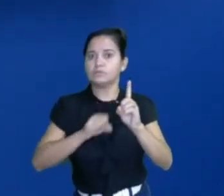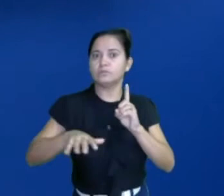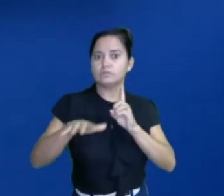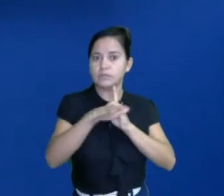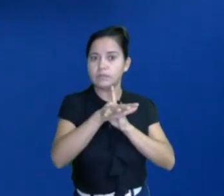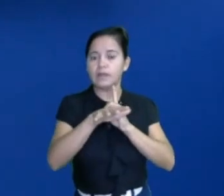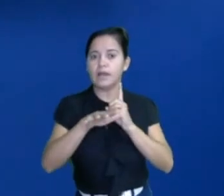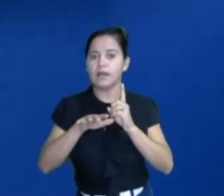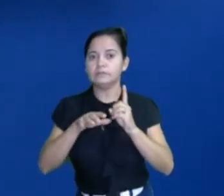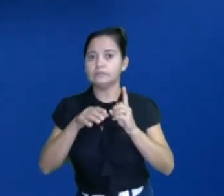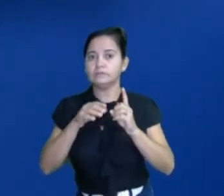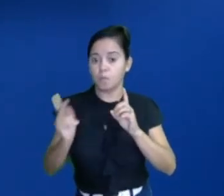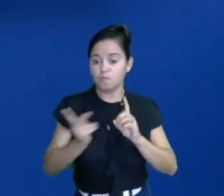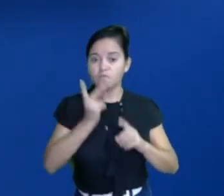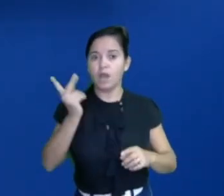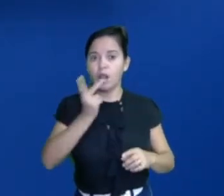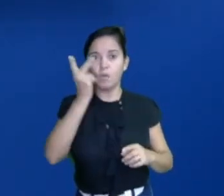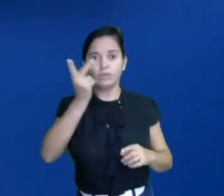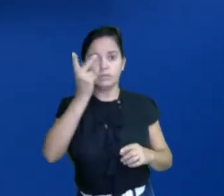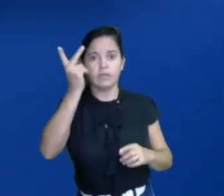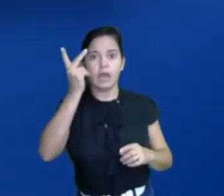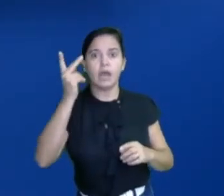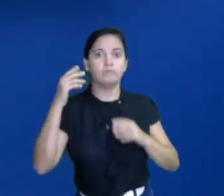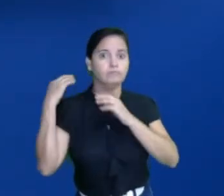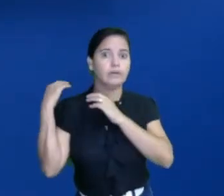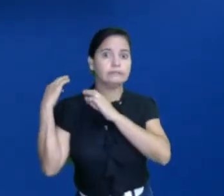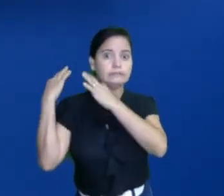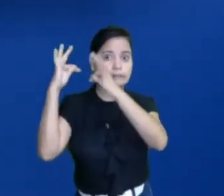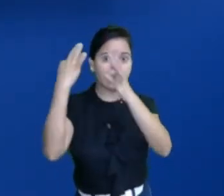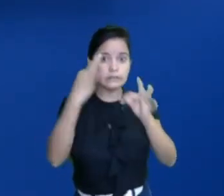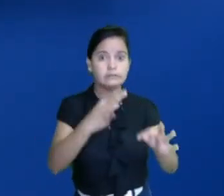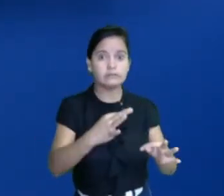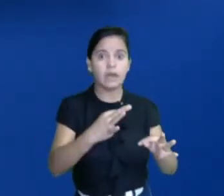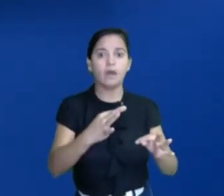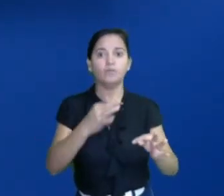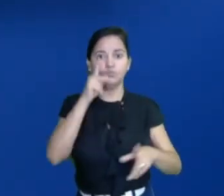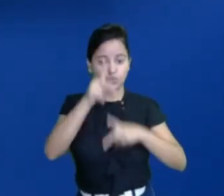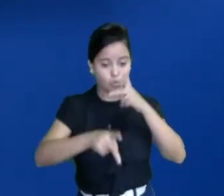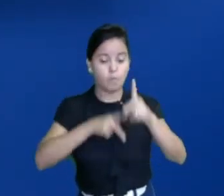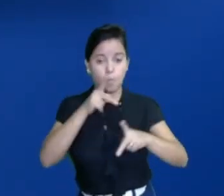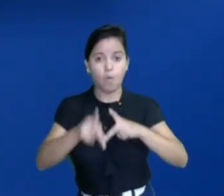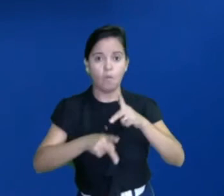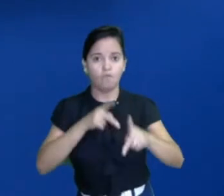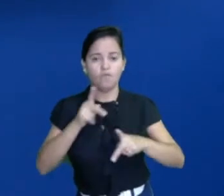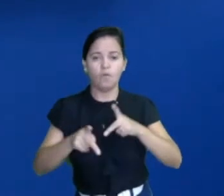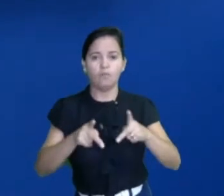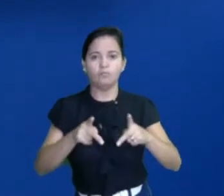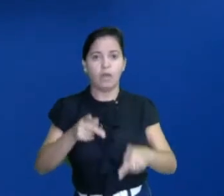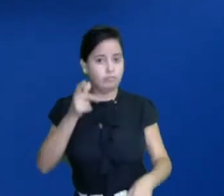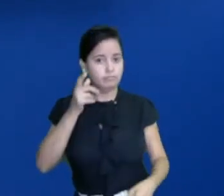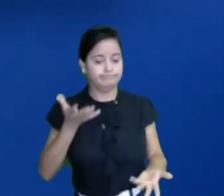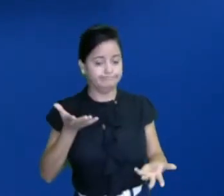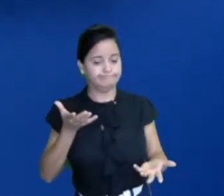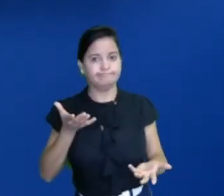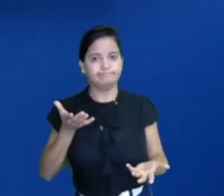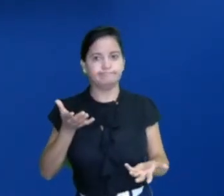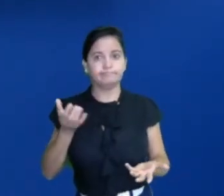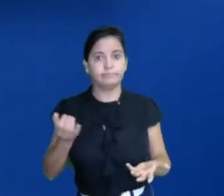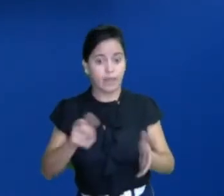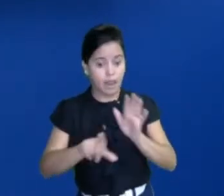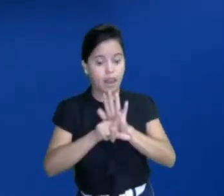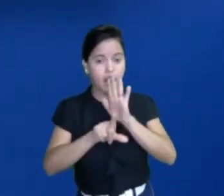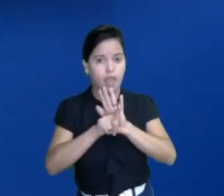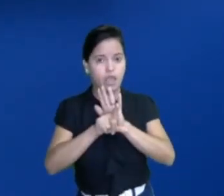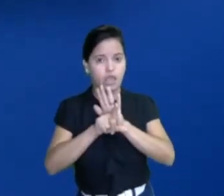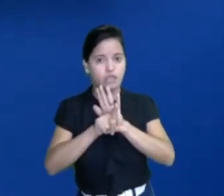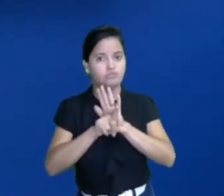a história e a tradição de um povo. Que interessante. Então, existem